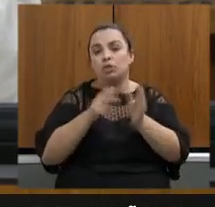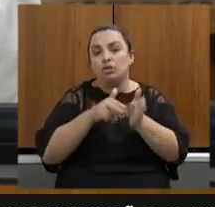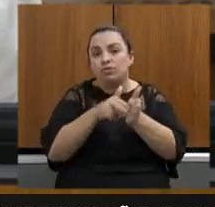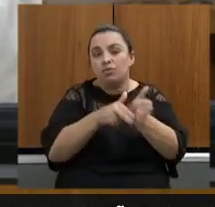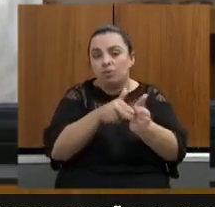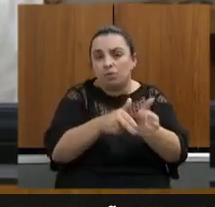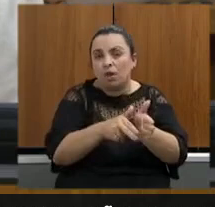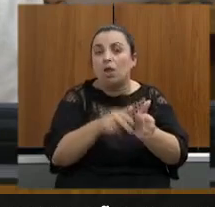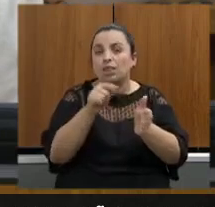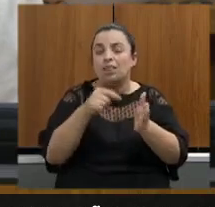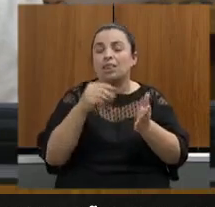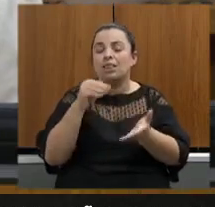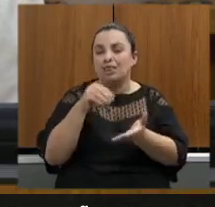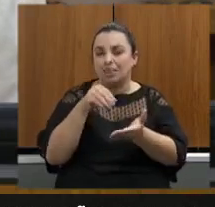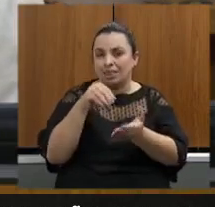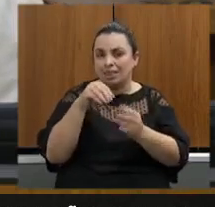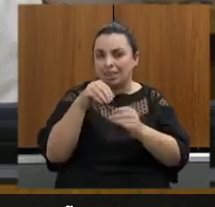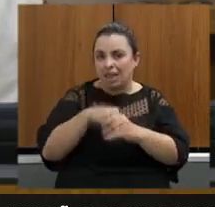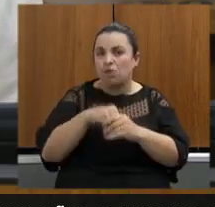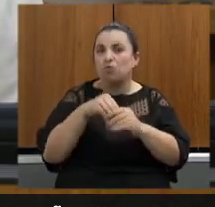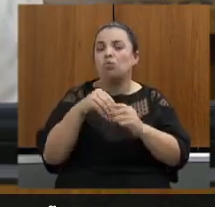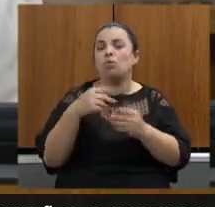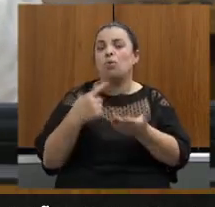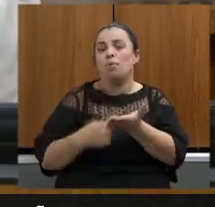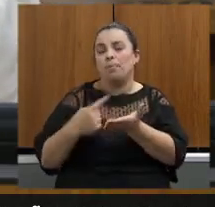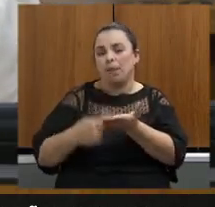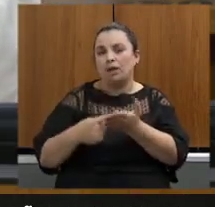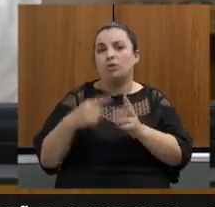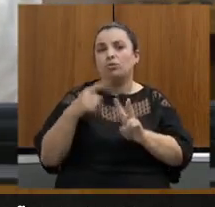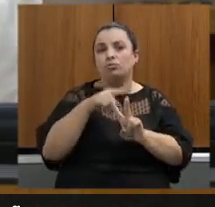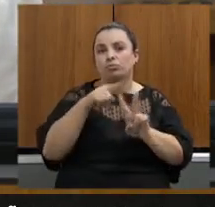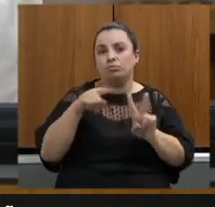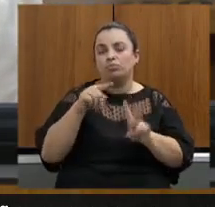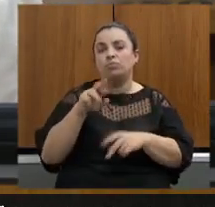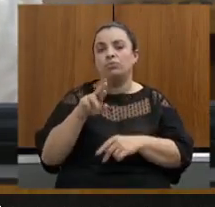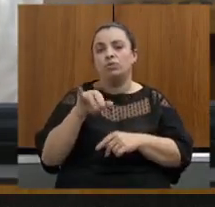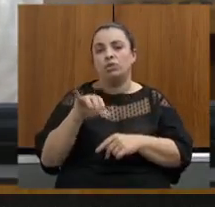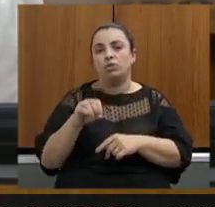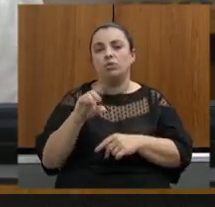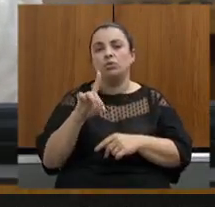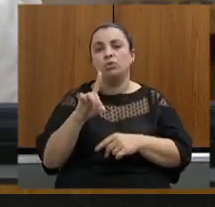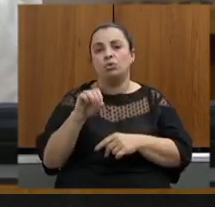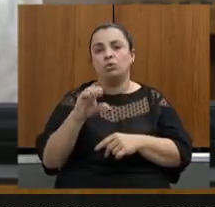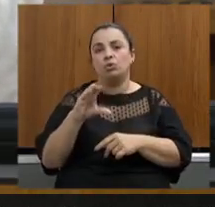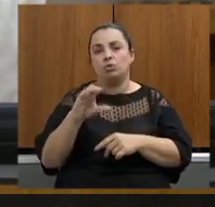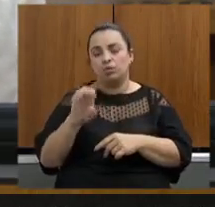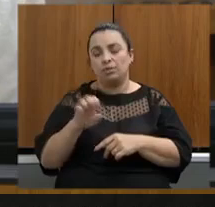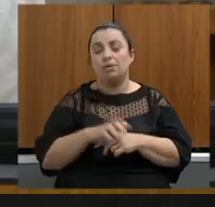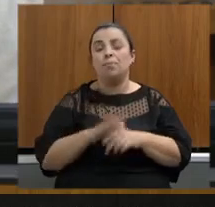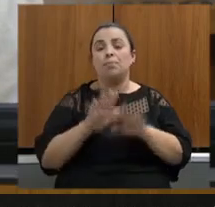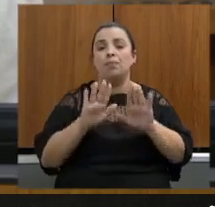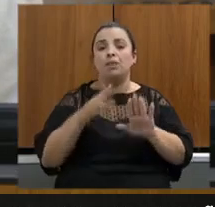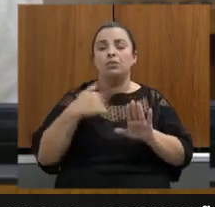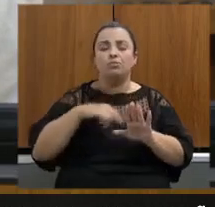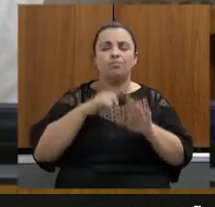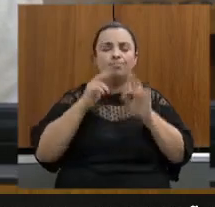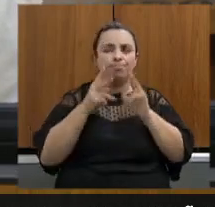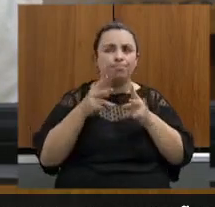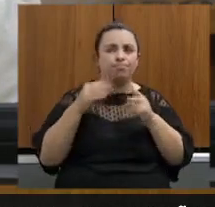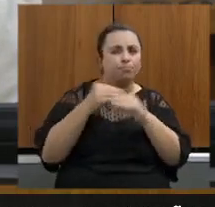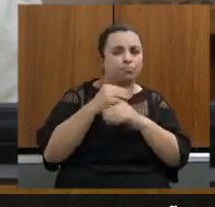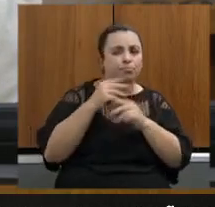do Rio Doce um na nossa visão que seria mais importante embora bastante